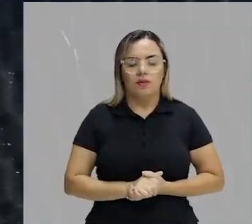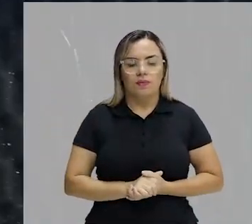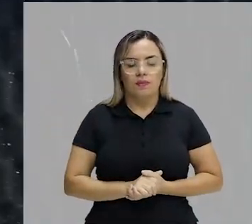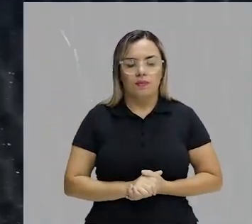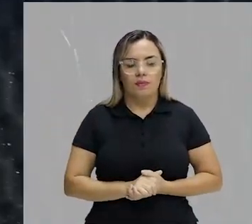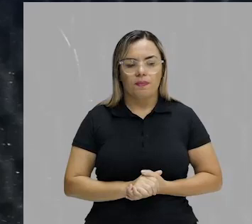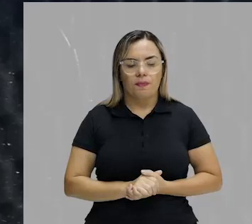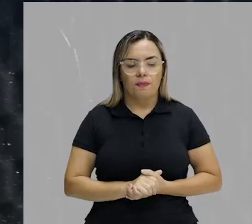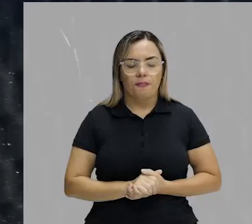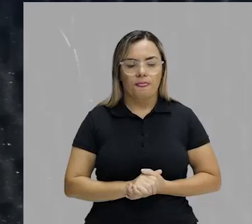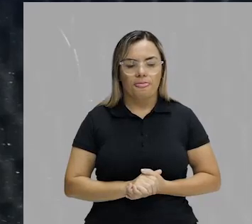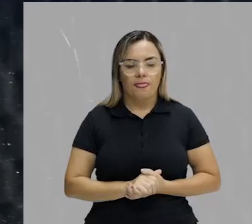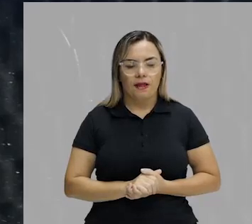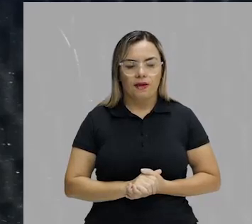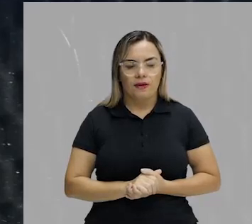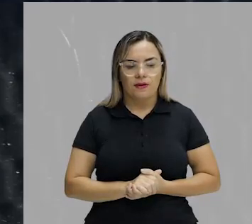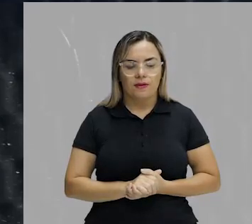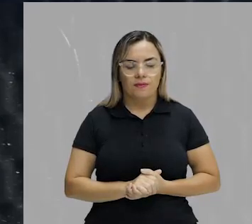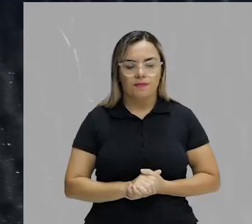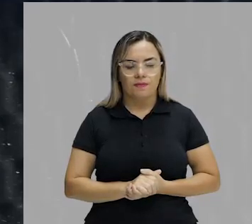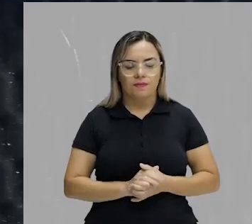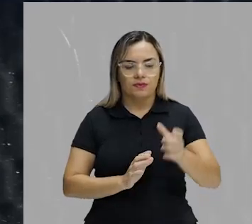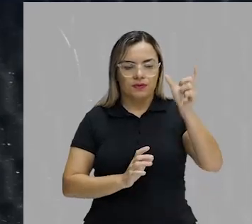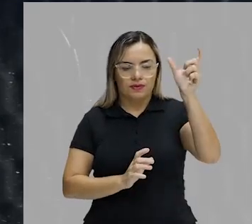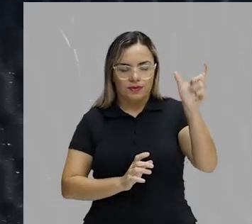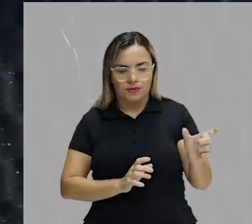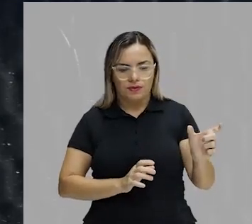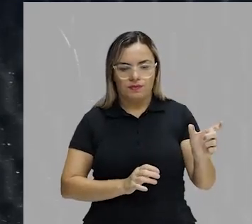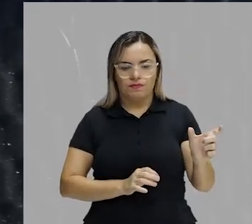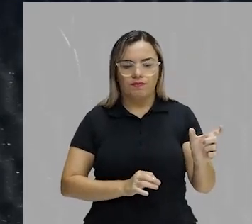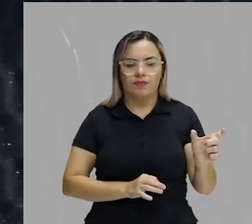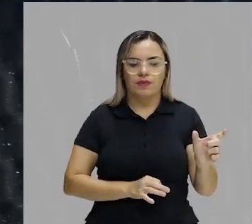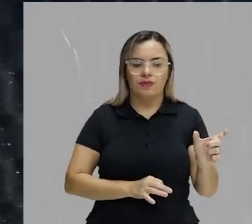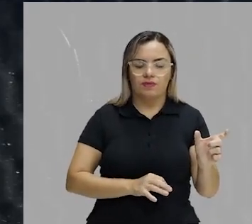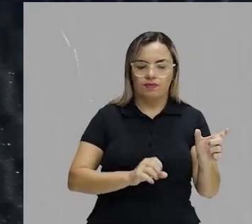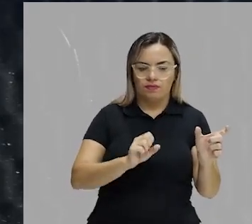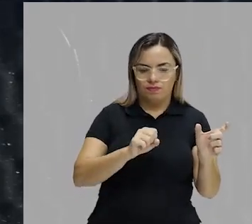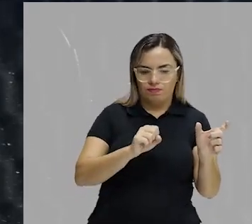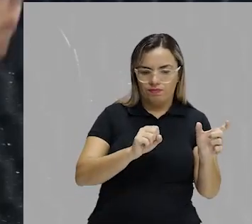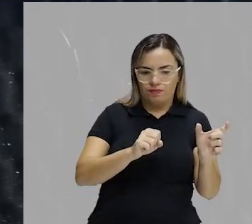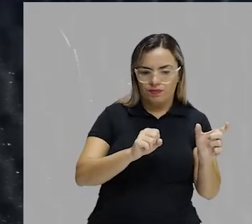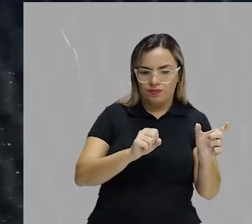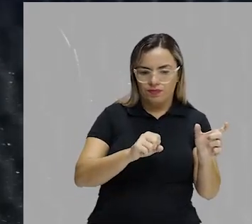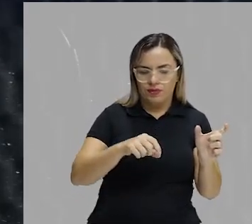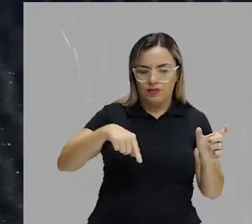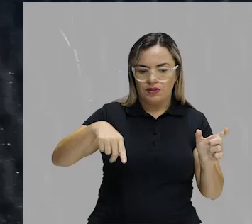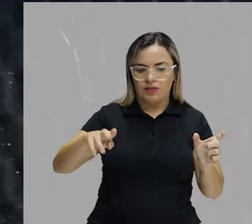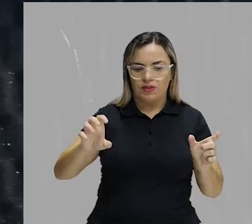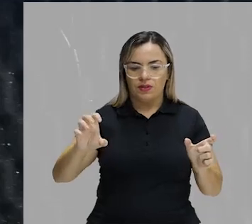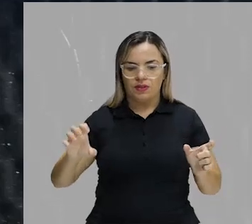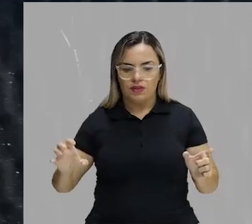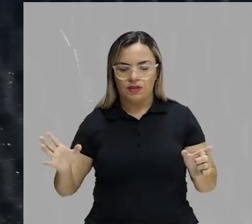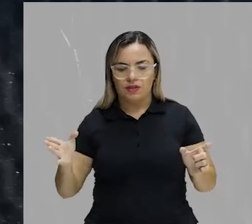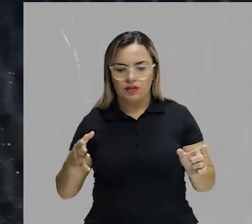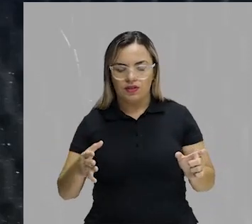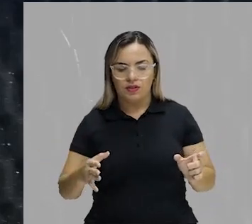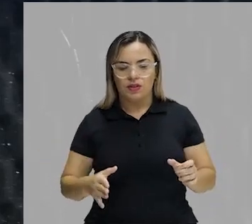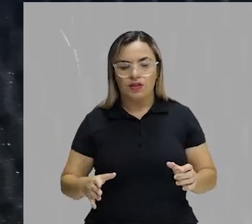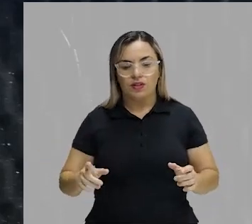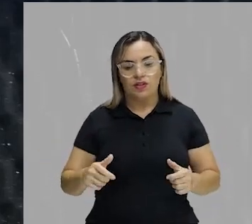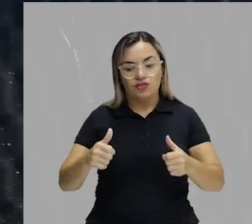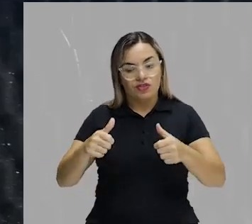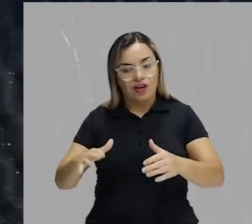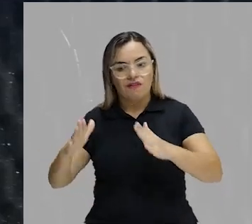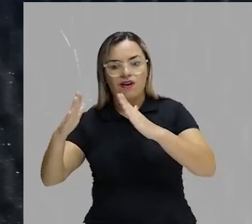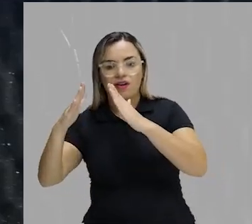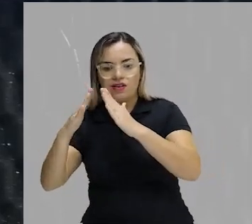oração. Ele confirmou isto. O que é o isto? É a oração que estava em casa. Então, o